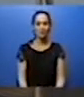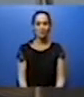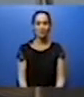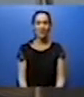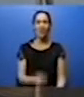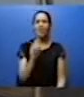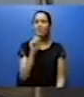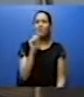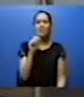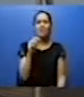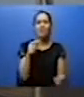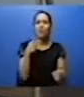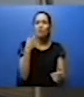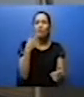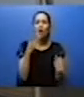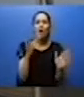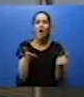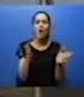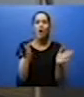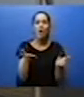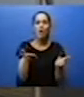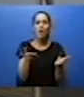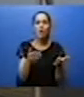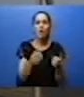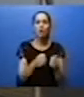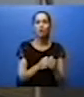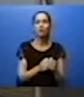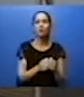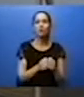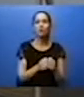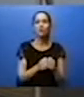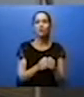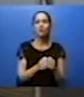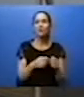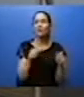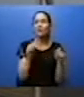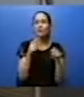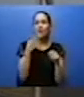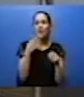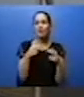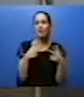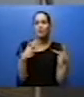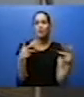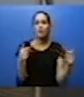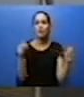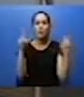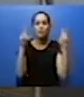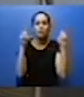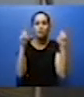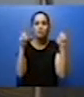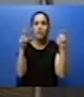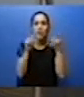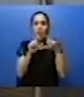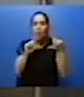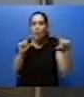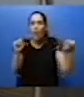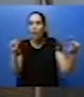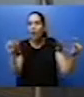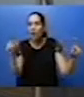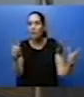o que nós vamos falar hoje sim sim de operação com números racionais representação fracionária aos que título enorme